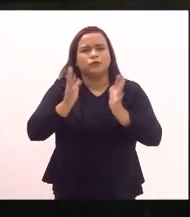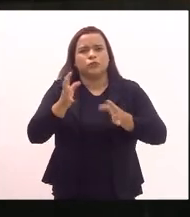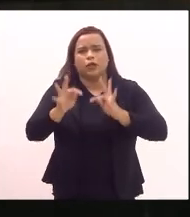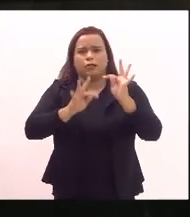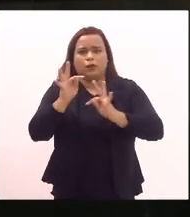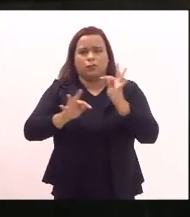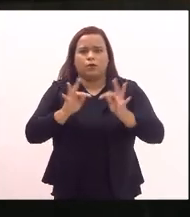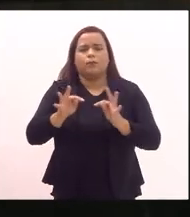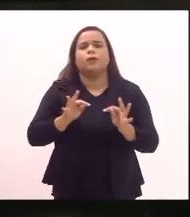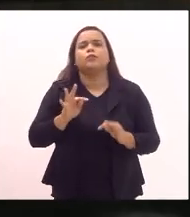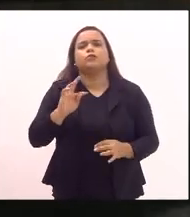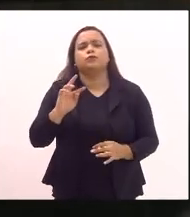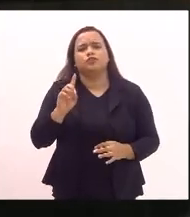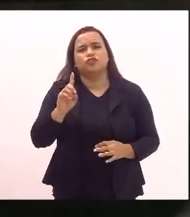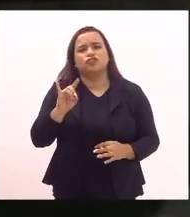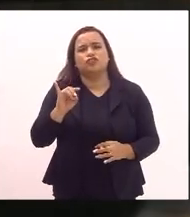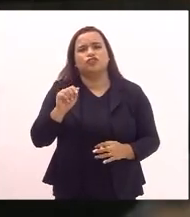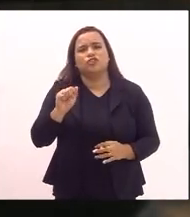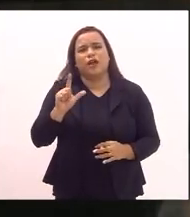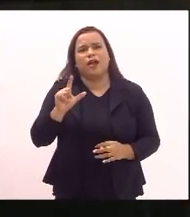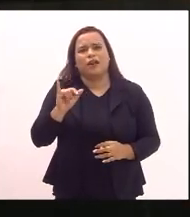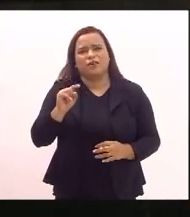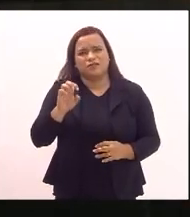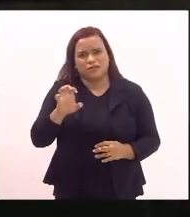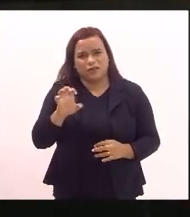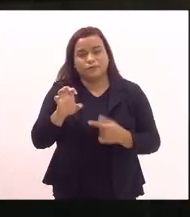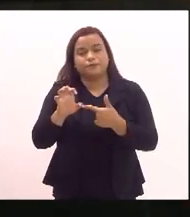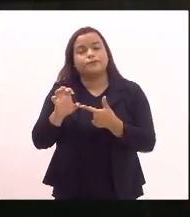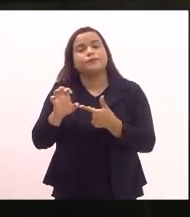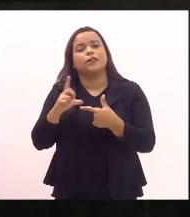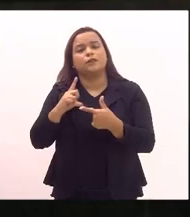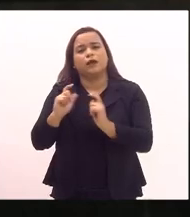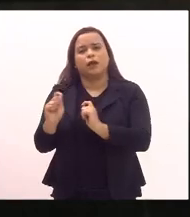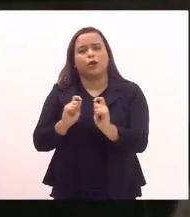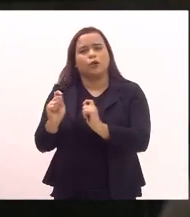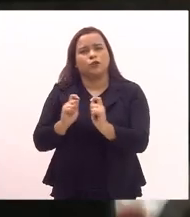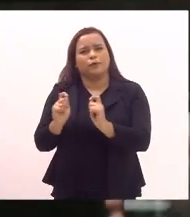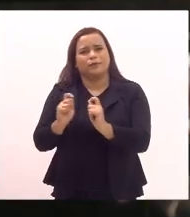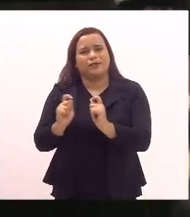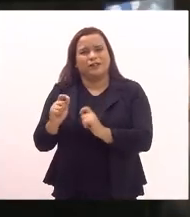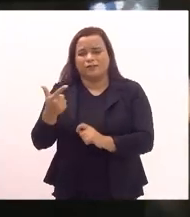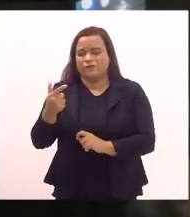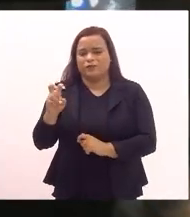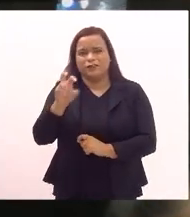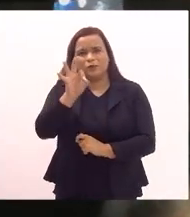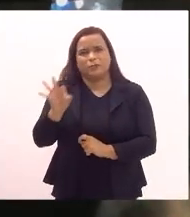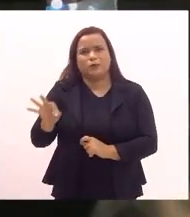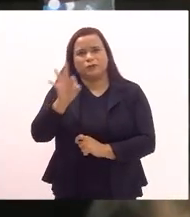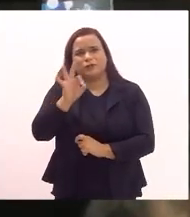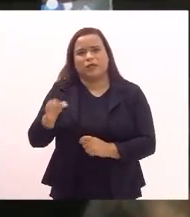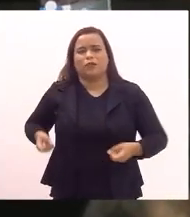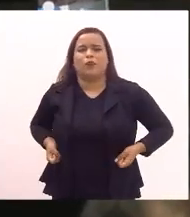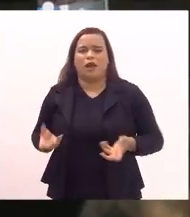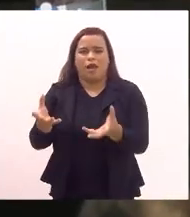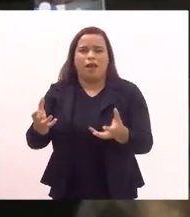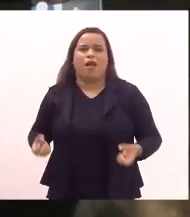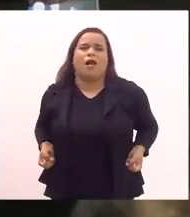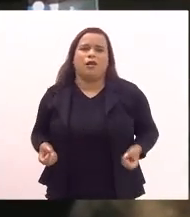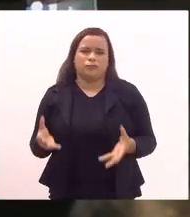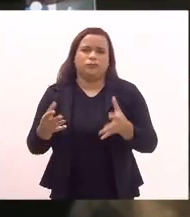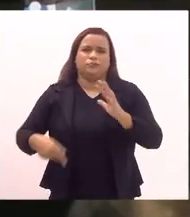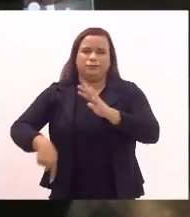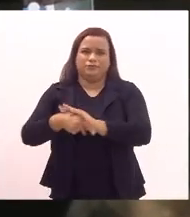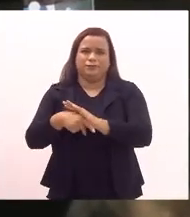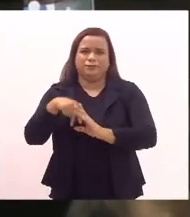tratamento da diálise e e a uma economia de 25 porcento nos gastos